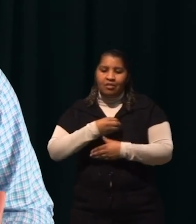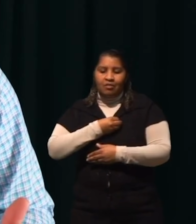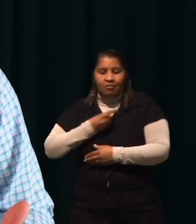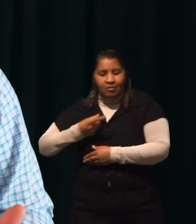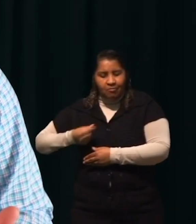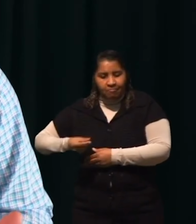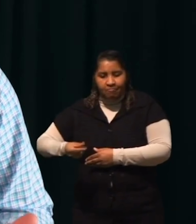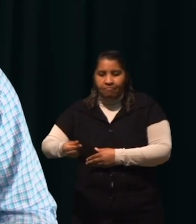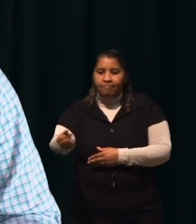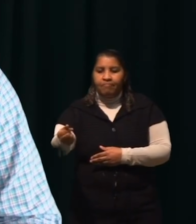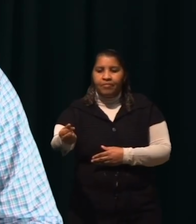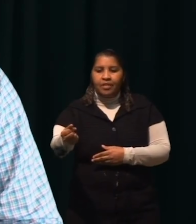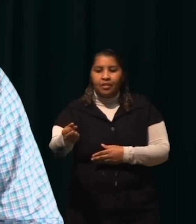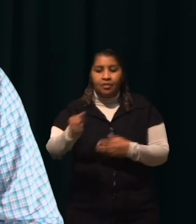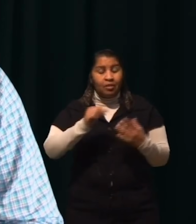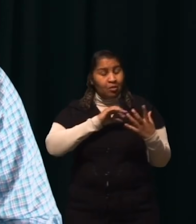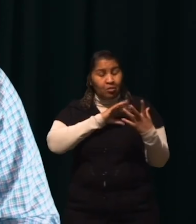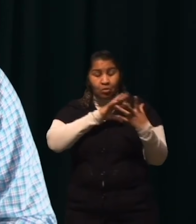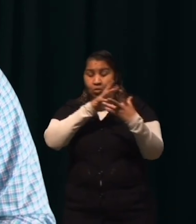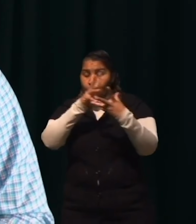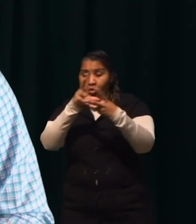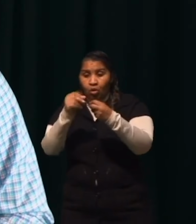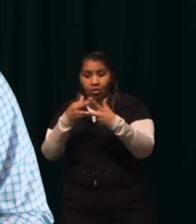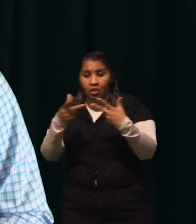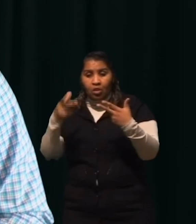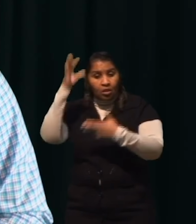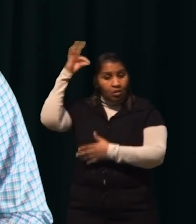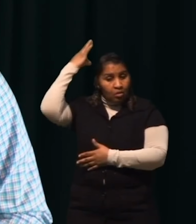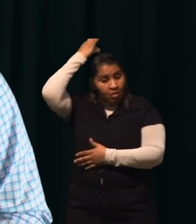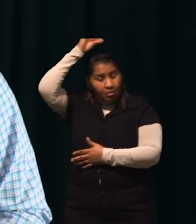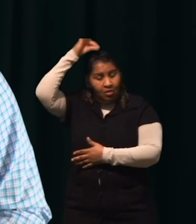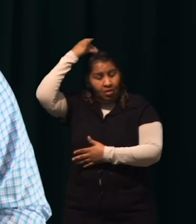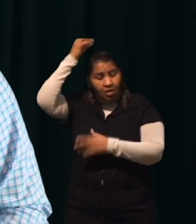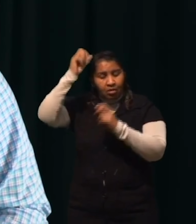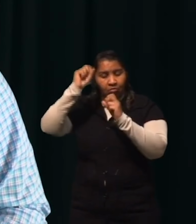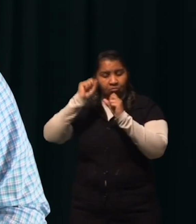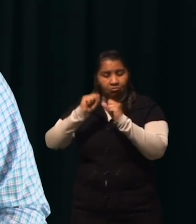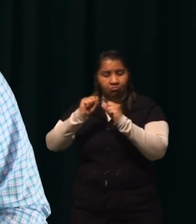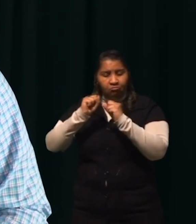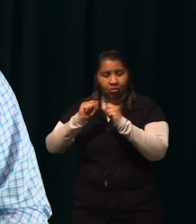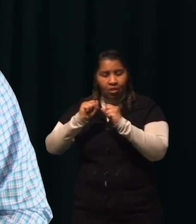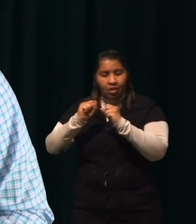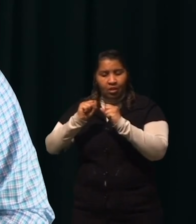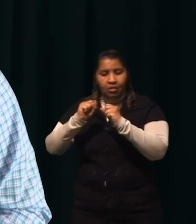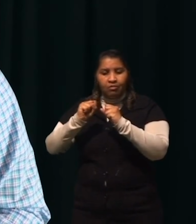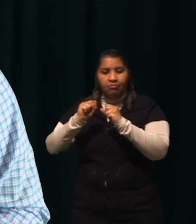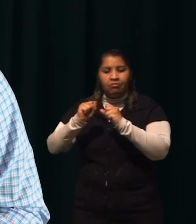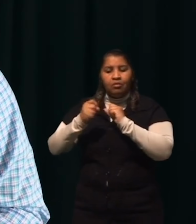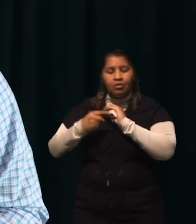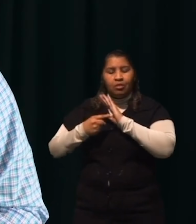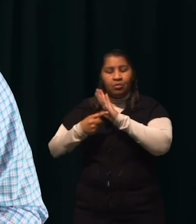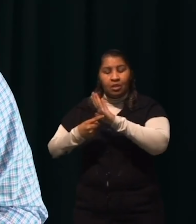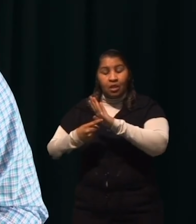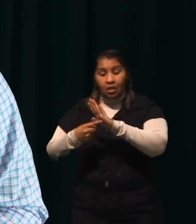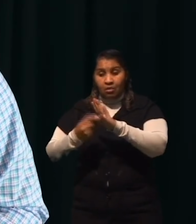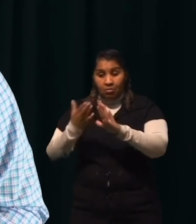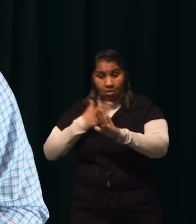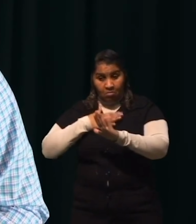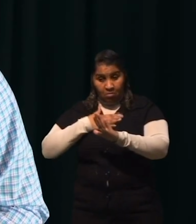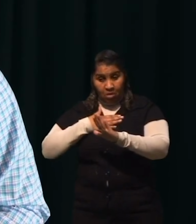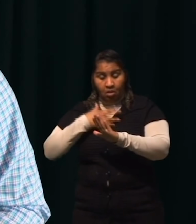todas essas expressões do fruto do Espírito Santo possam ser manifestadas na minha e na sua